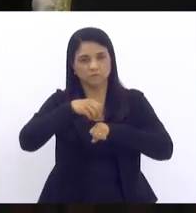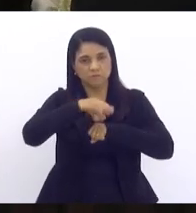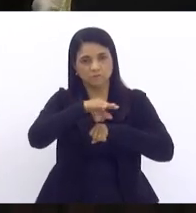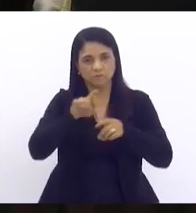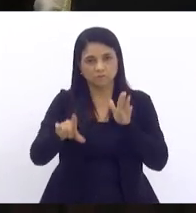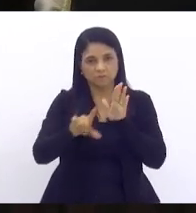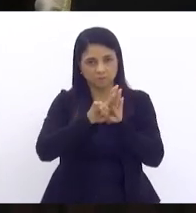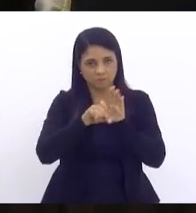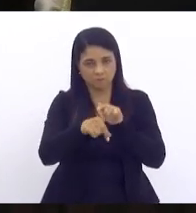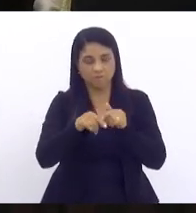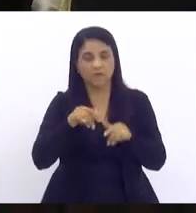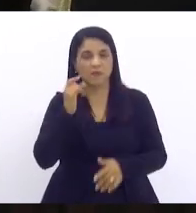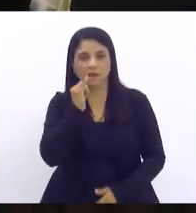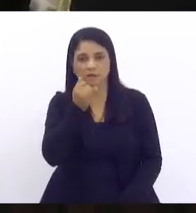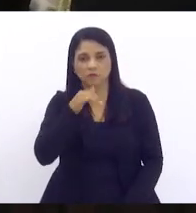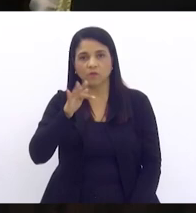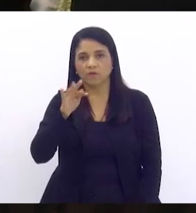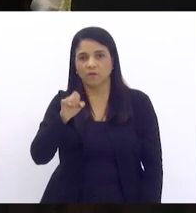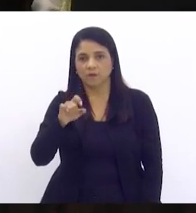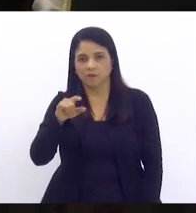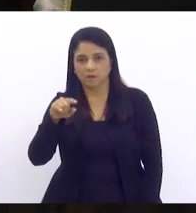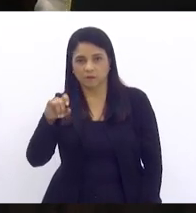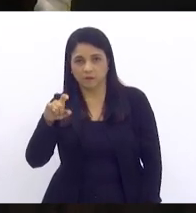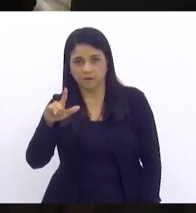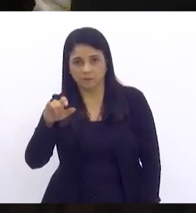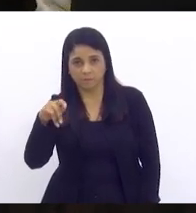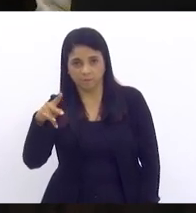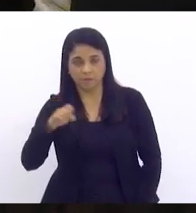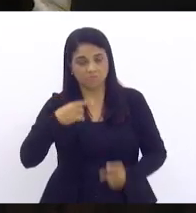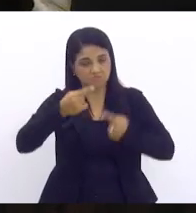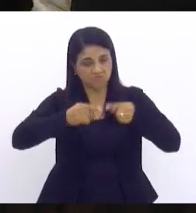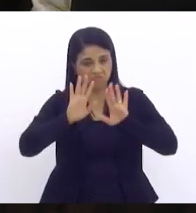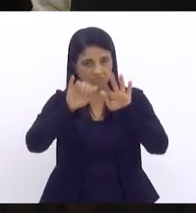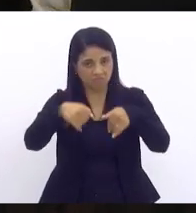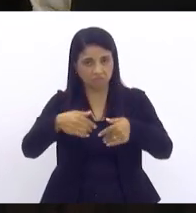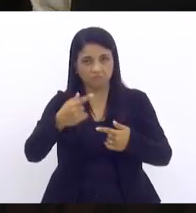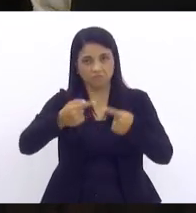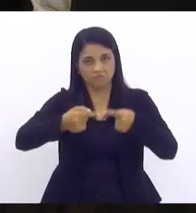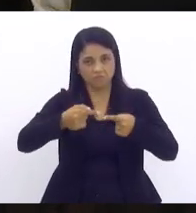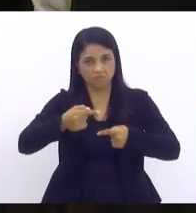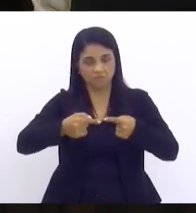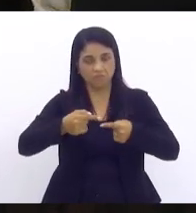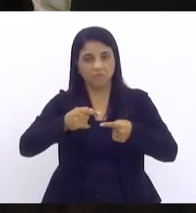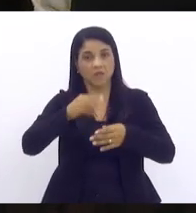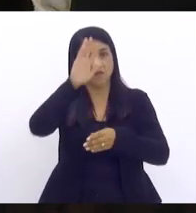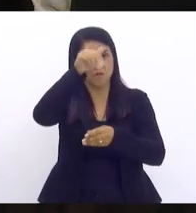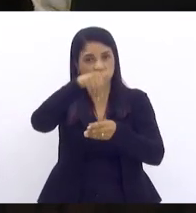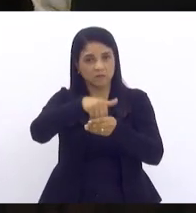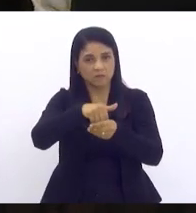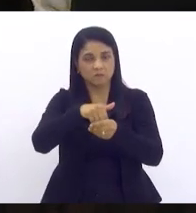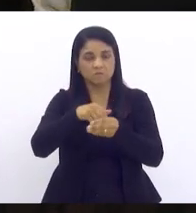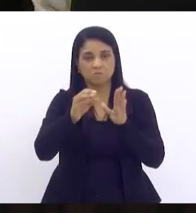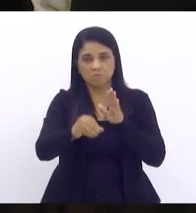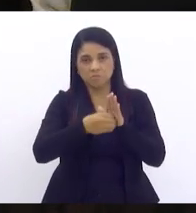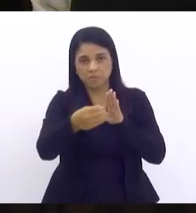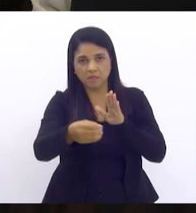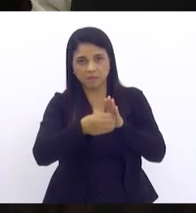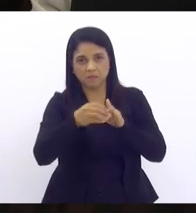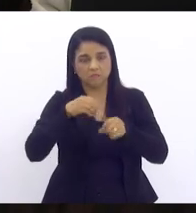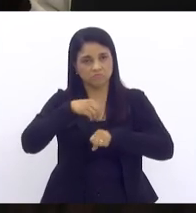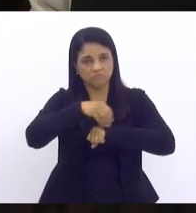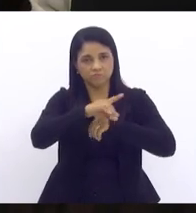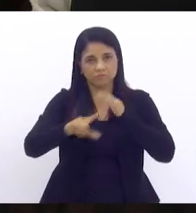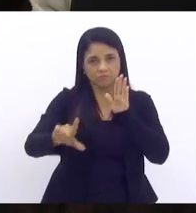deputado Felipe Soares. Em discussão, não havendo quem queira discutir, encerrada a discussão. Em votação, parecer da Comissão de